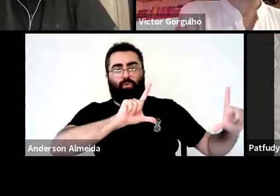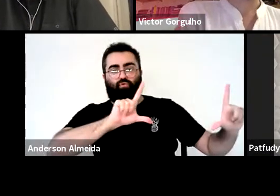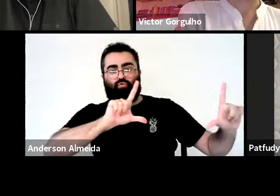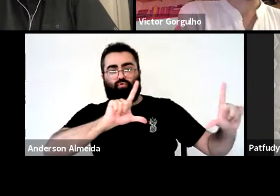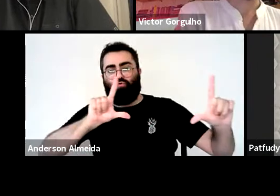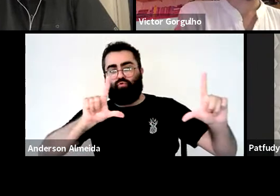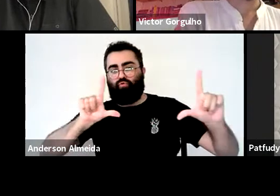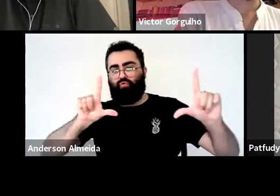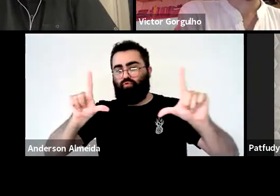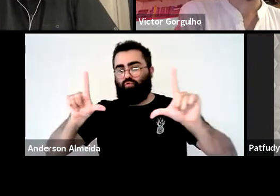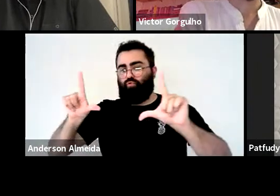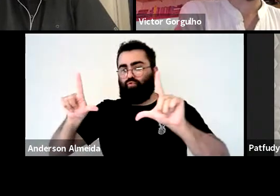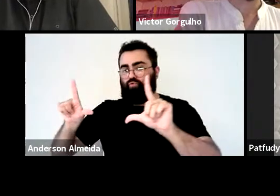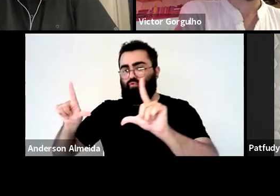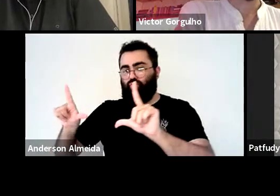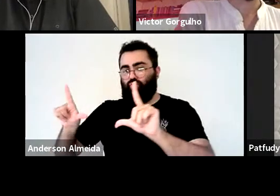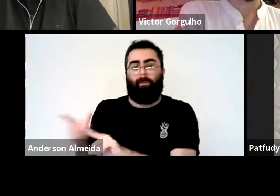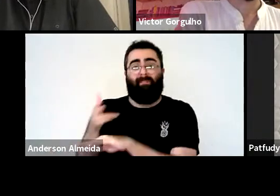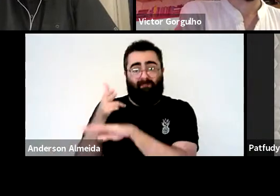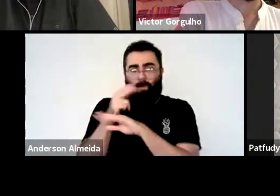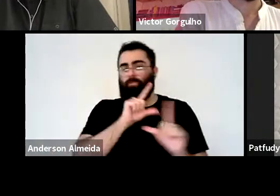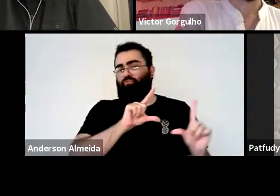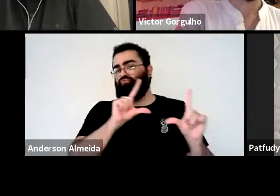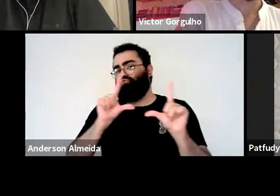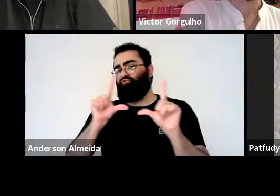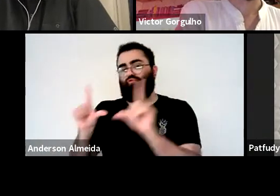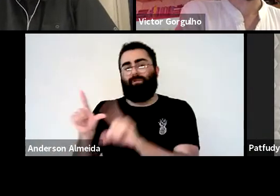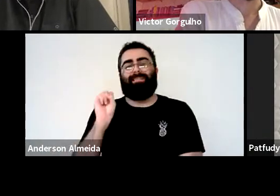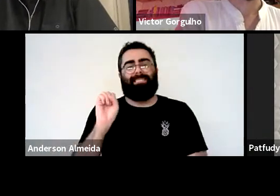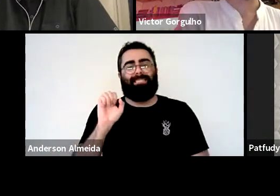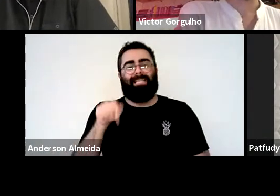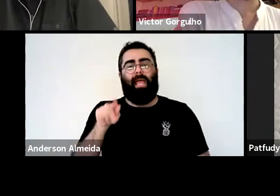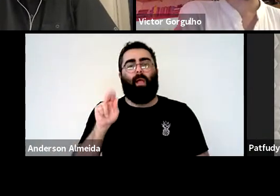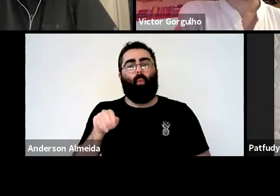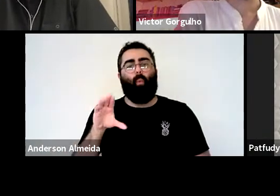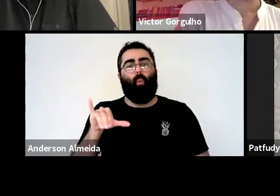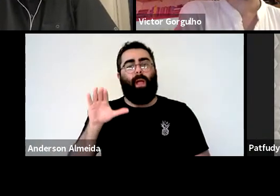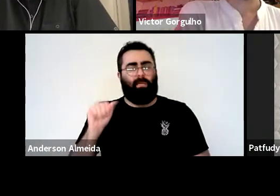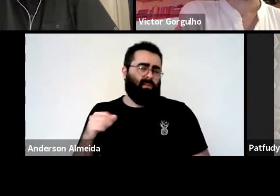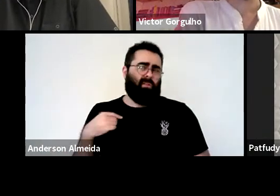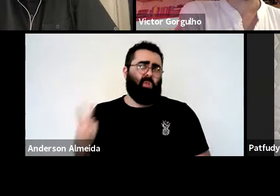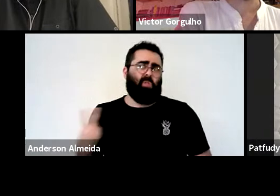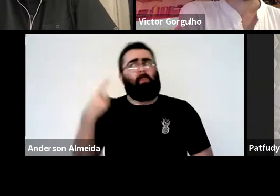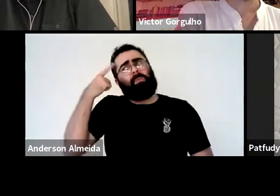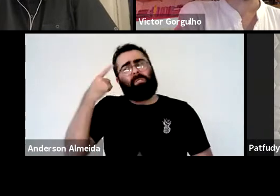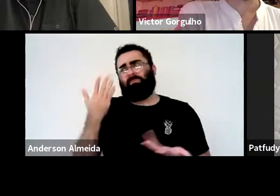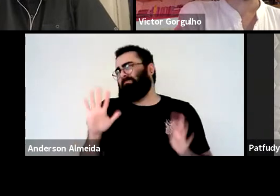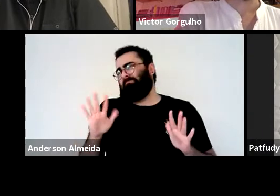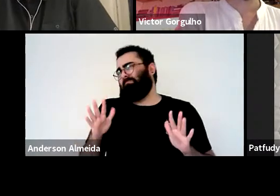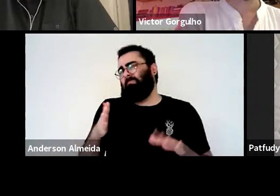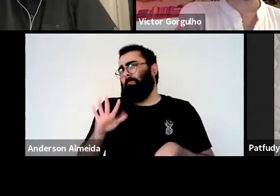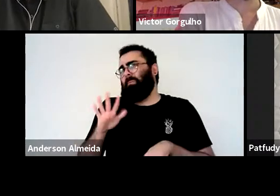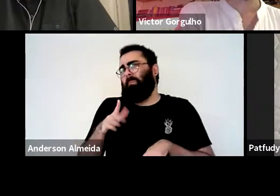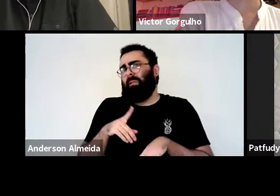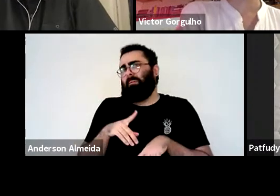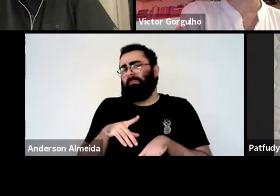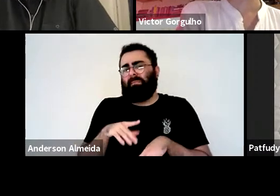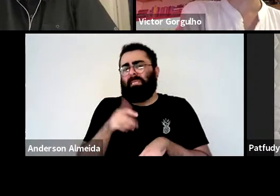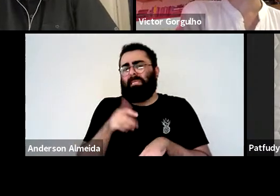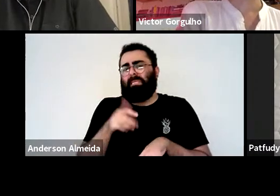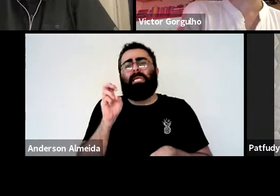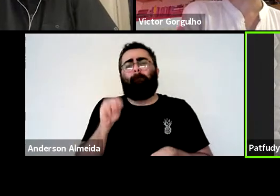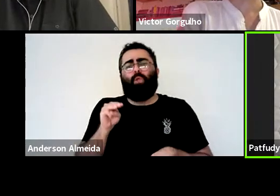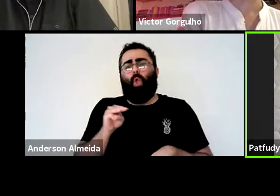E a gente não sabia quanto tempo teria, imaginou que teria. A gente imaginou que teria 15 minutos a princípio o